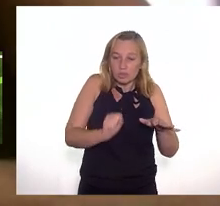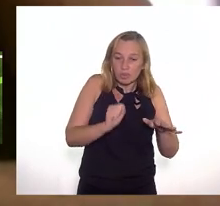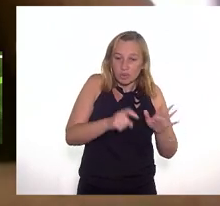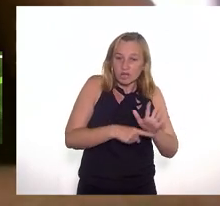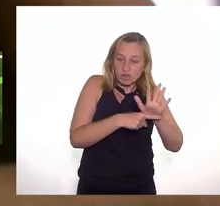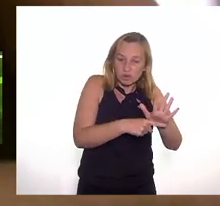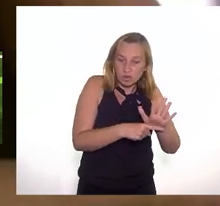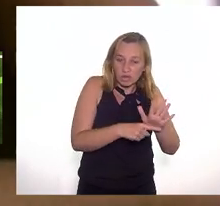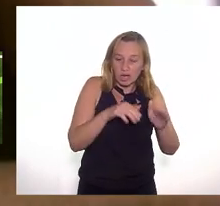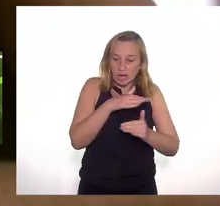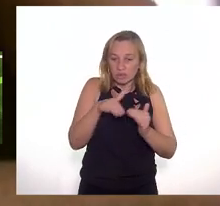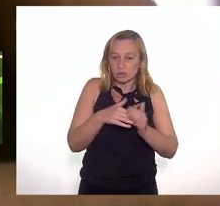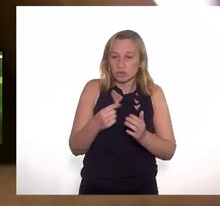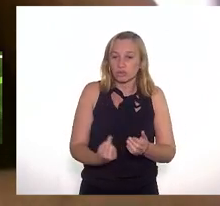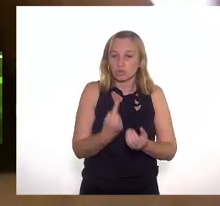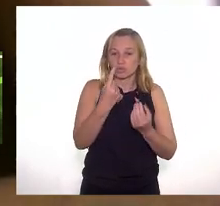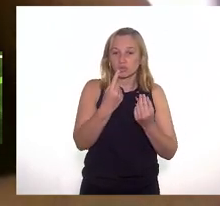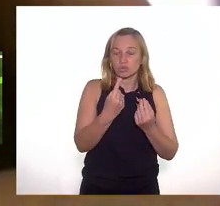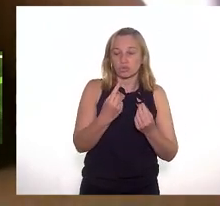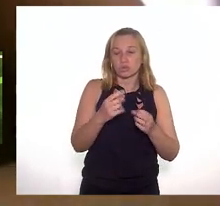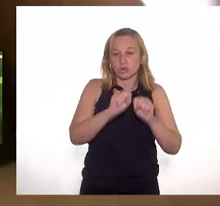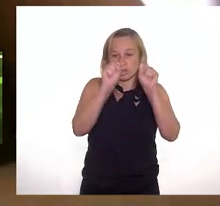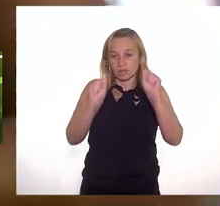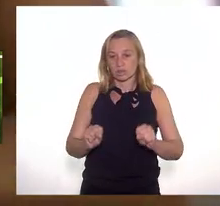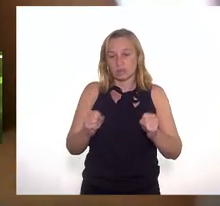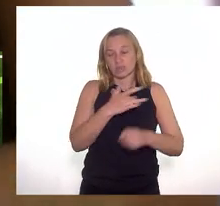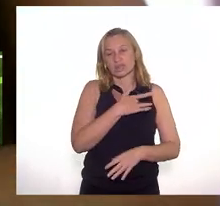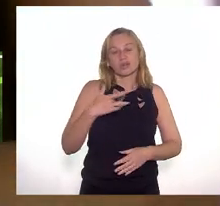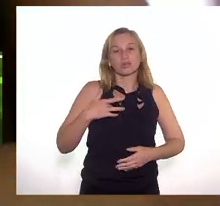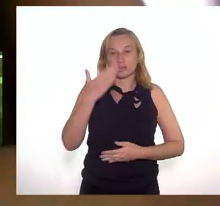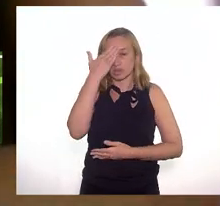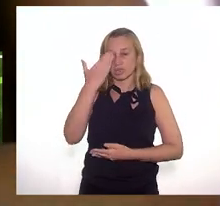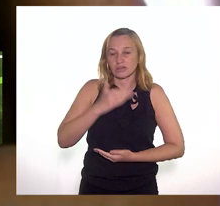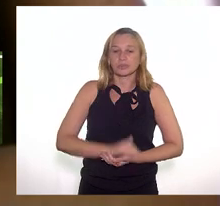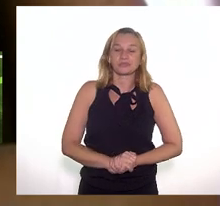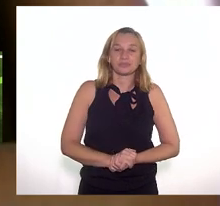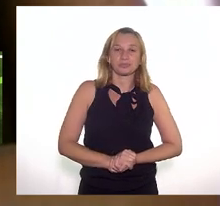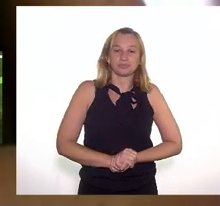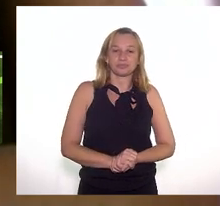usuário pelo Sistema Único de Saúde. Muito obrigada.